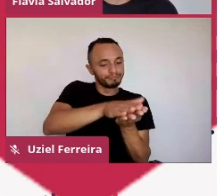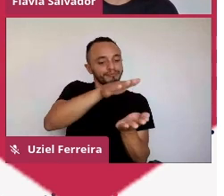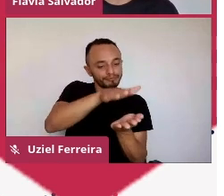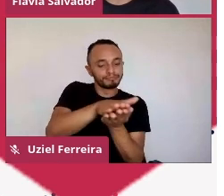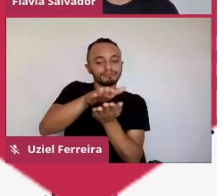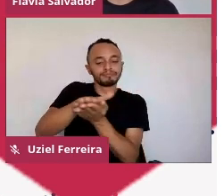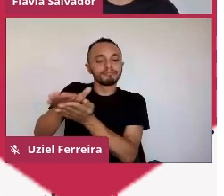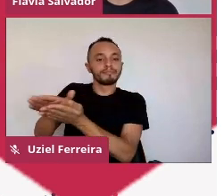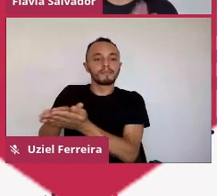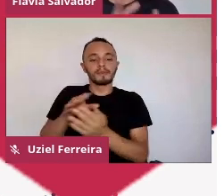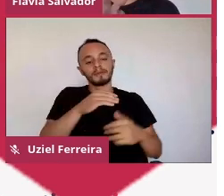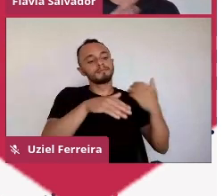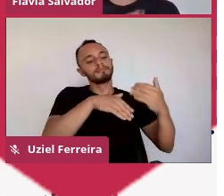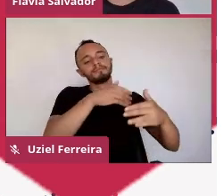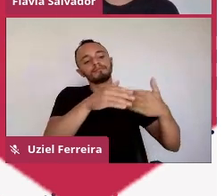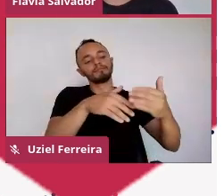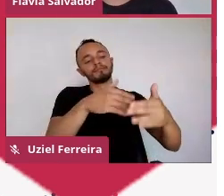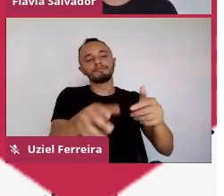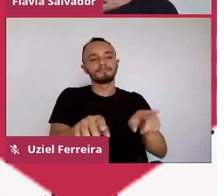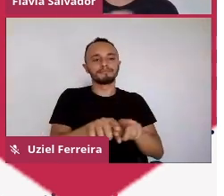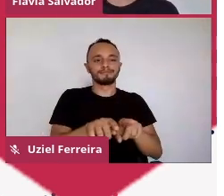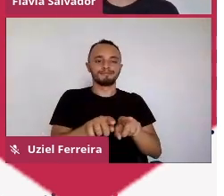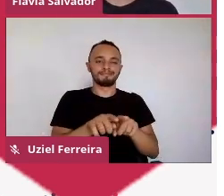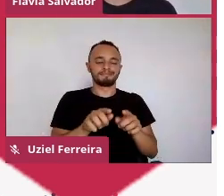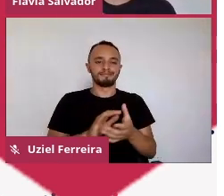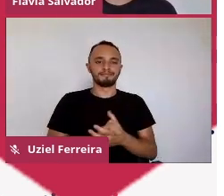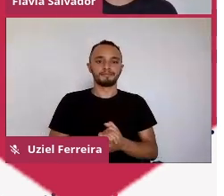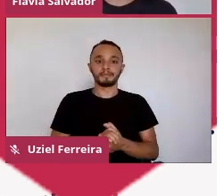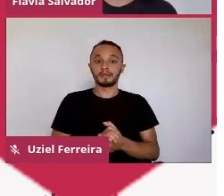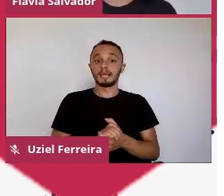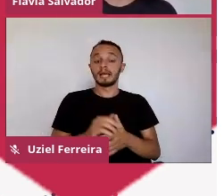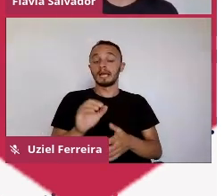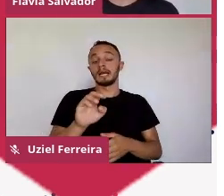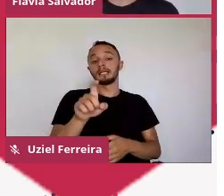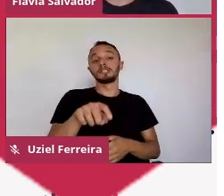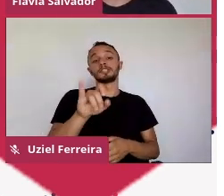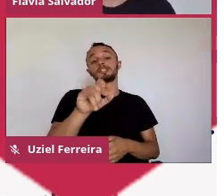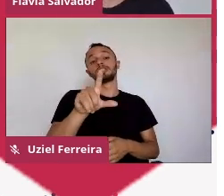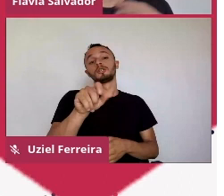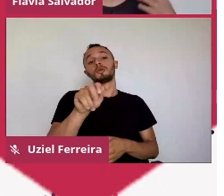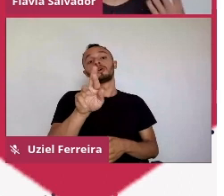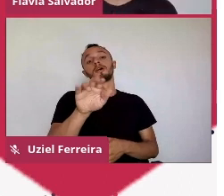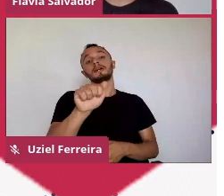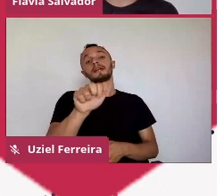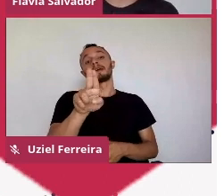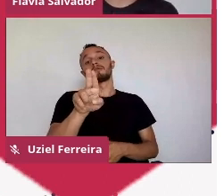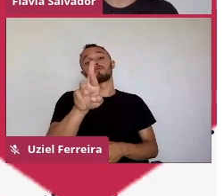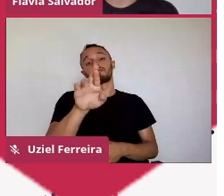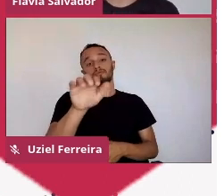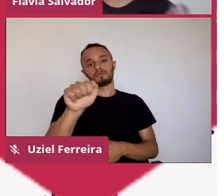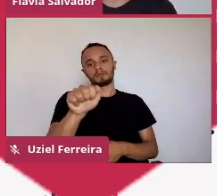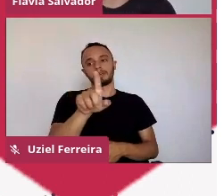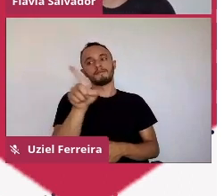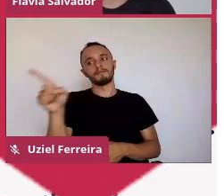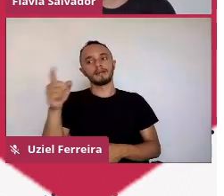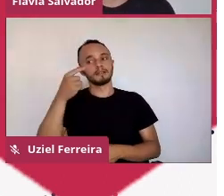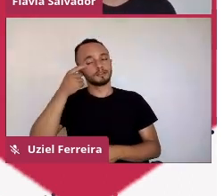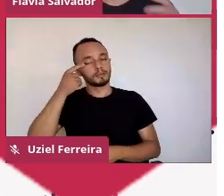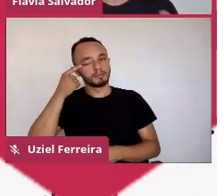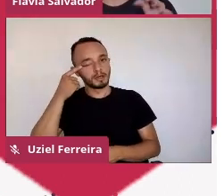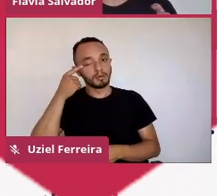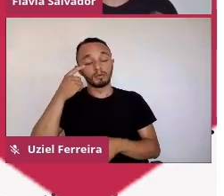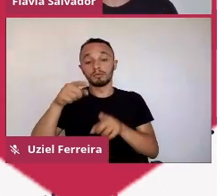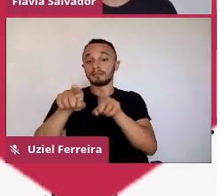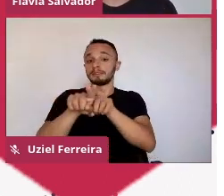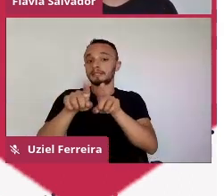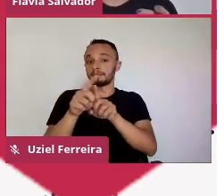O desenvolvimento dessa gravura, ele acaba se espalhando pelo Oriente, então chega até o Japão, chega até a Índia. Aliás, na Índia,